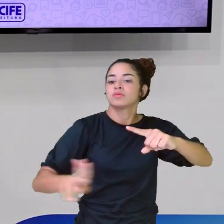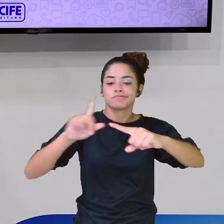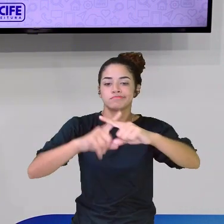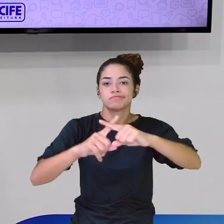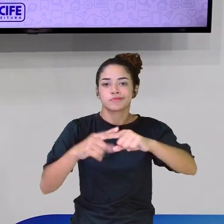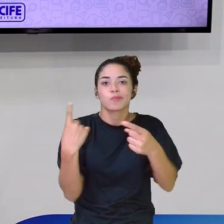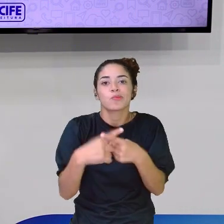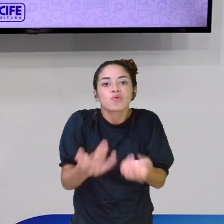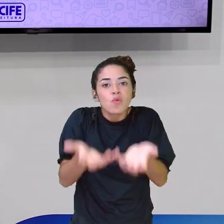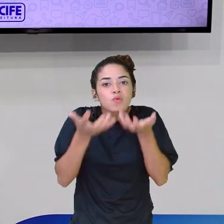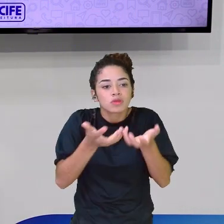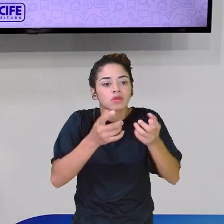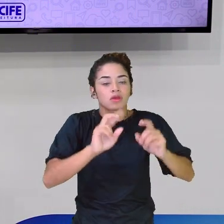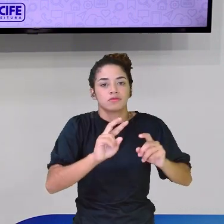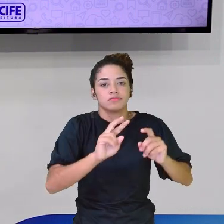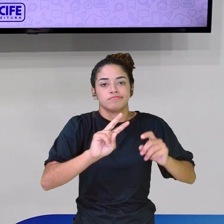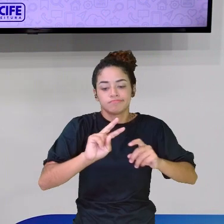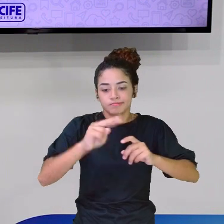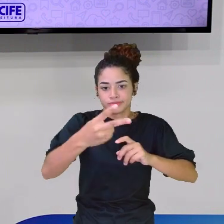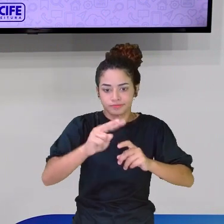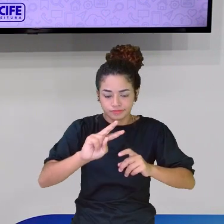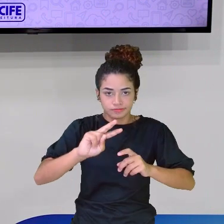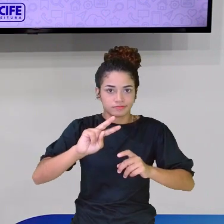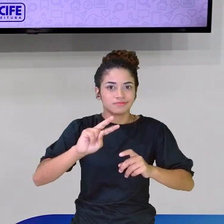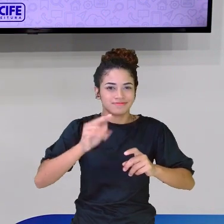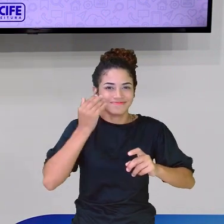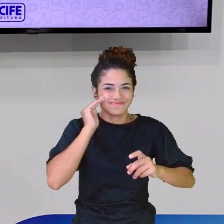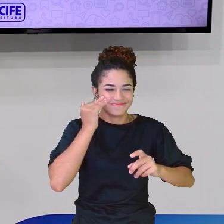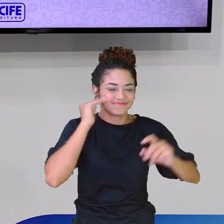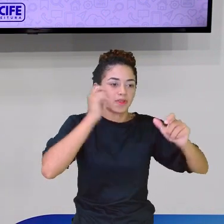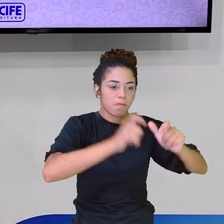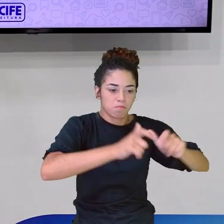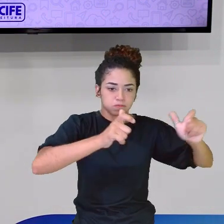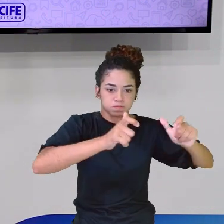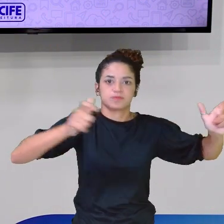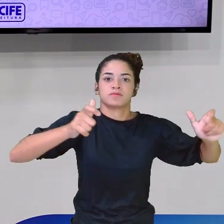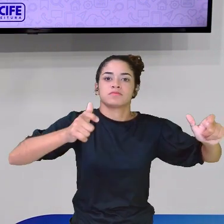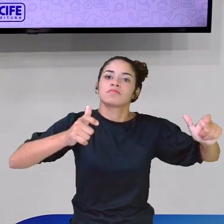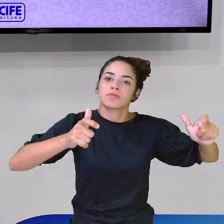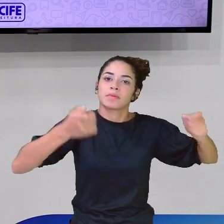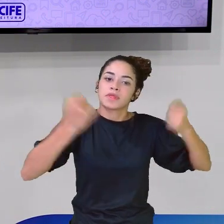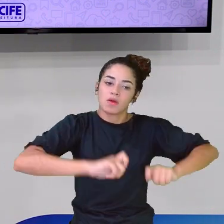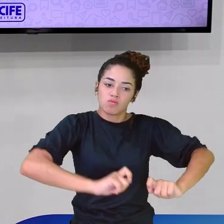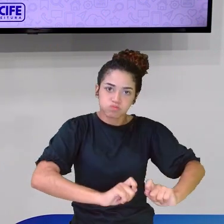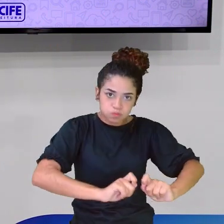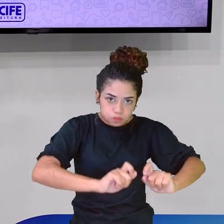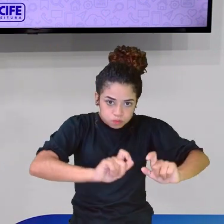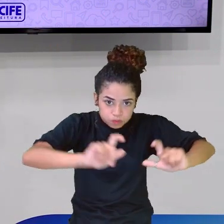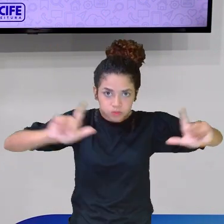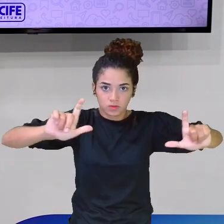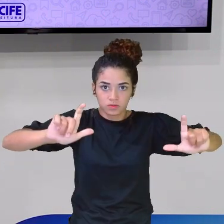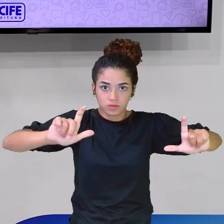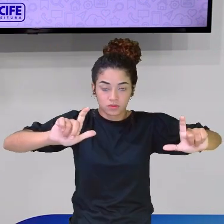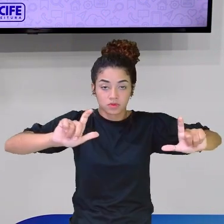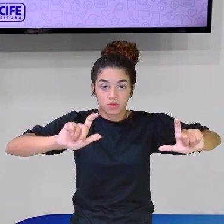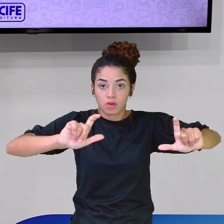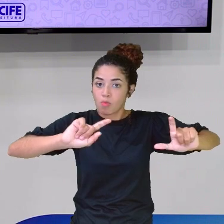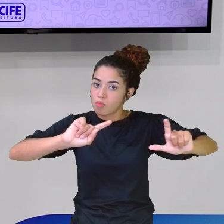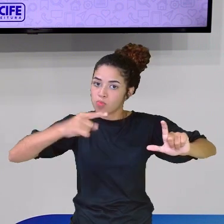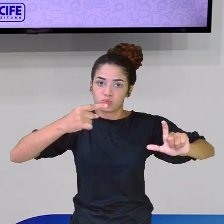que eu precisava ampliar em 2 vezes. Então, as minhas medidas precisam ser aumentadas em 2 vezes,